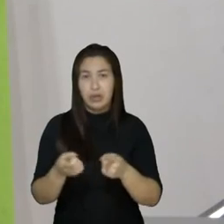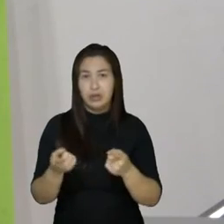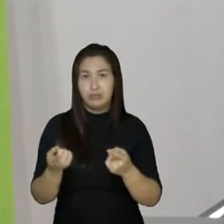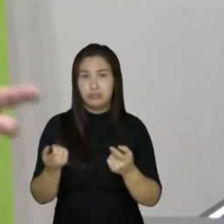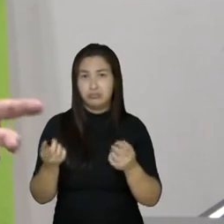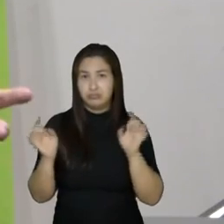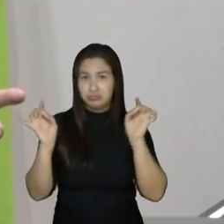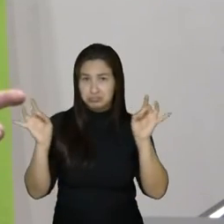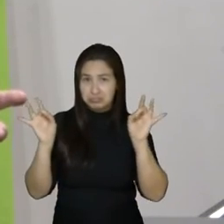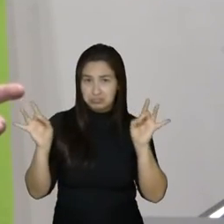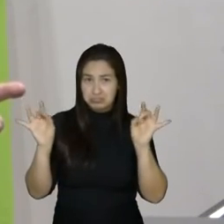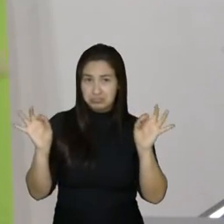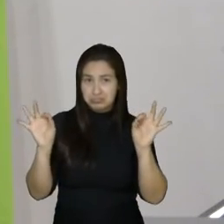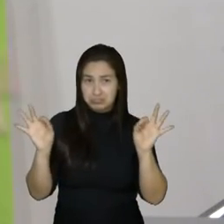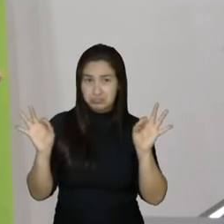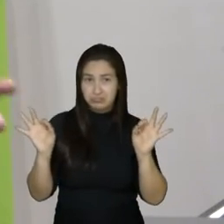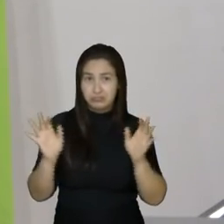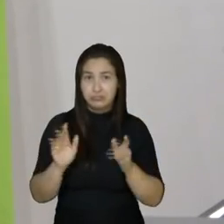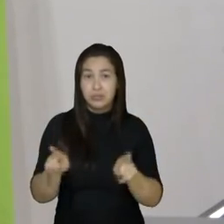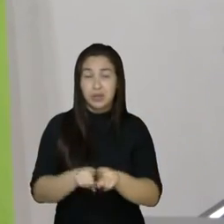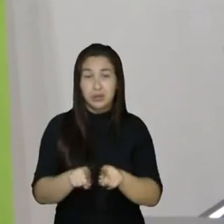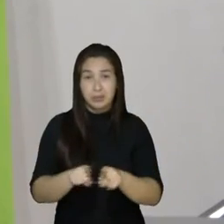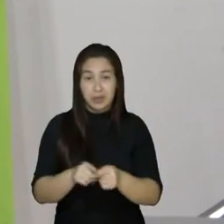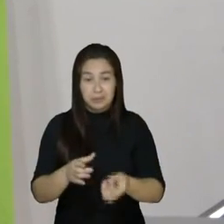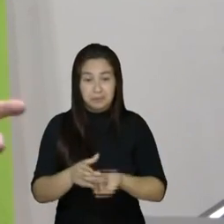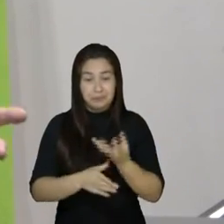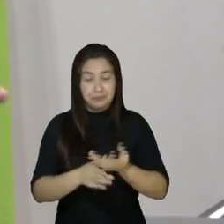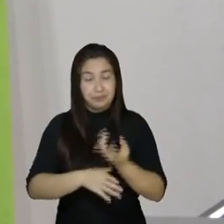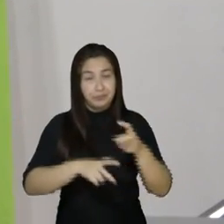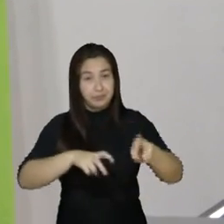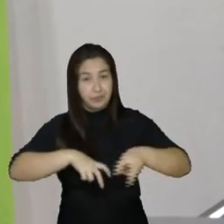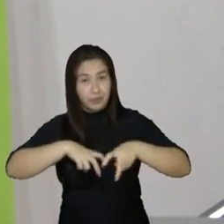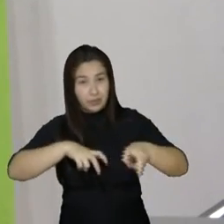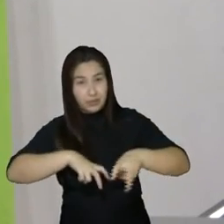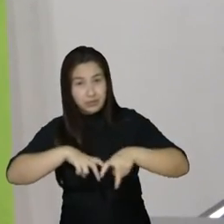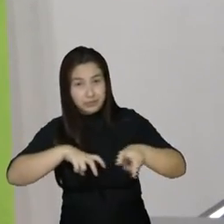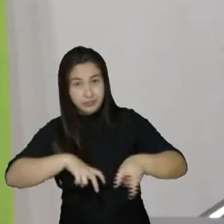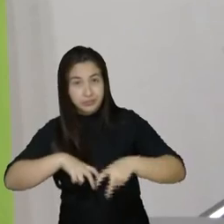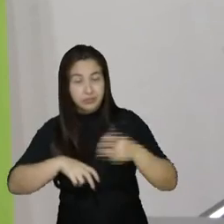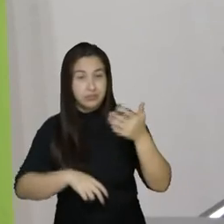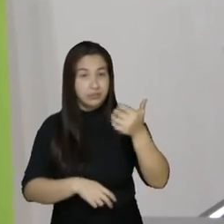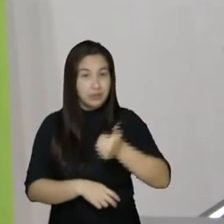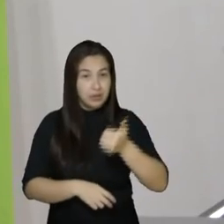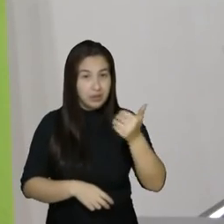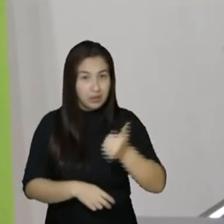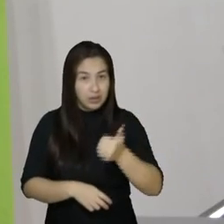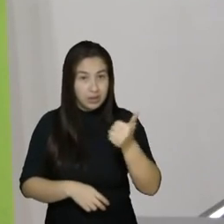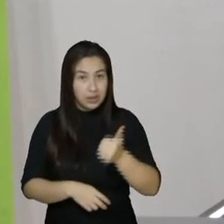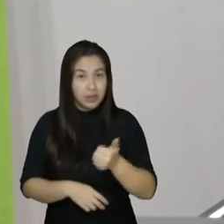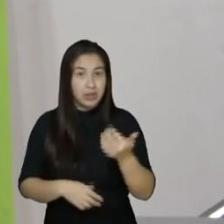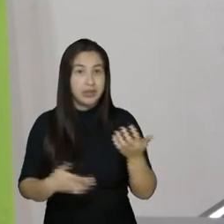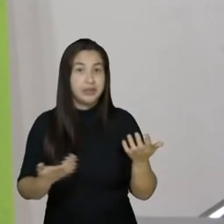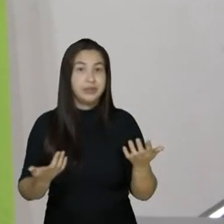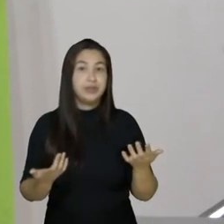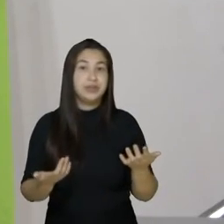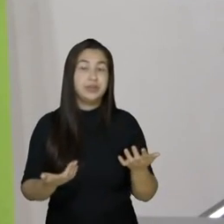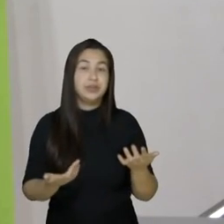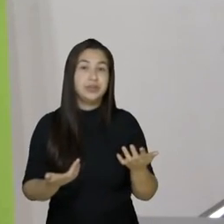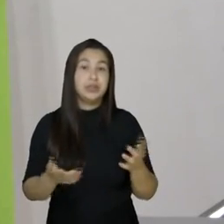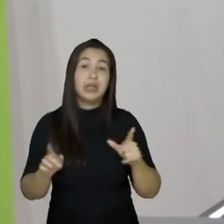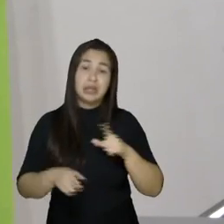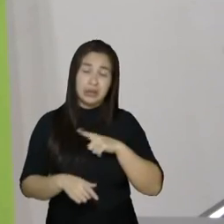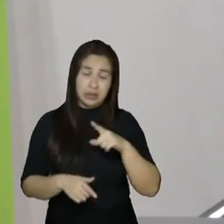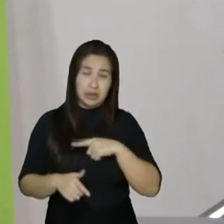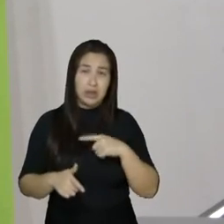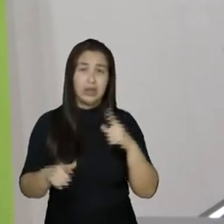Na produção agrícola, na produção de leite, enfrenta dificuldades,